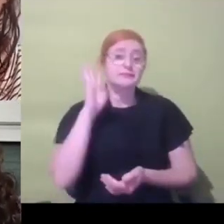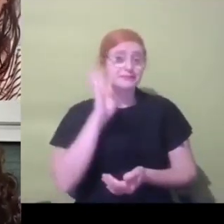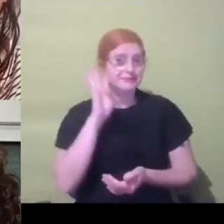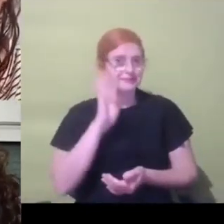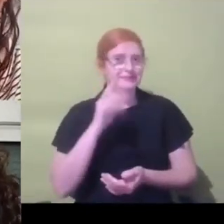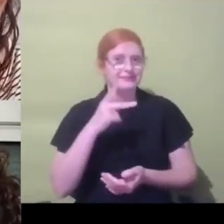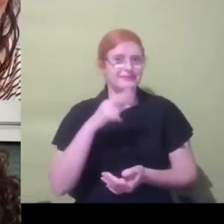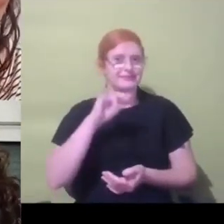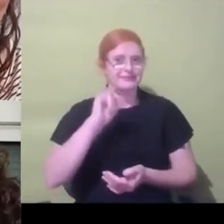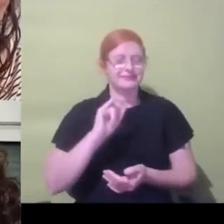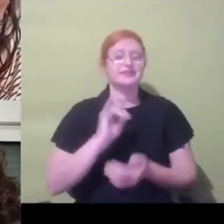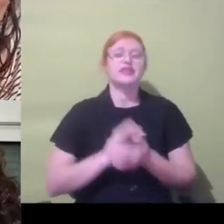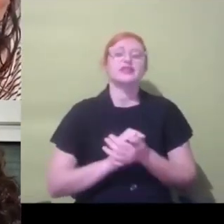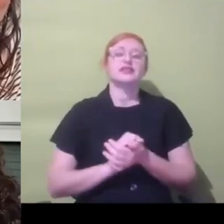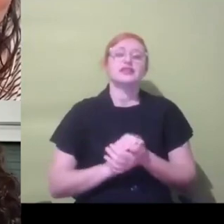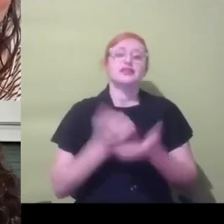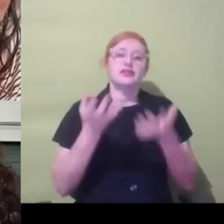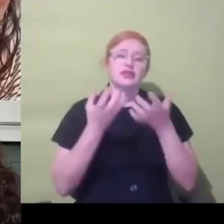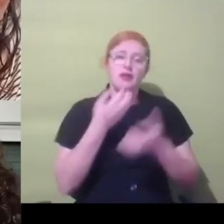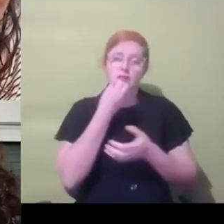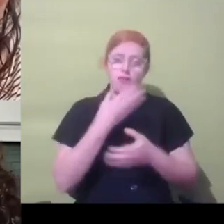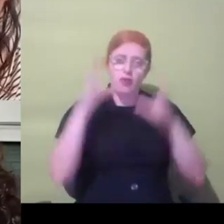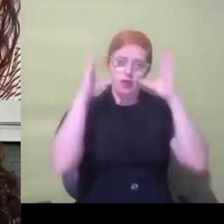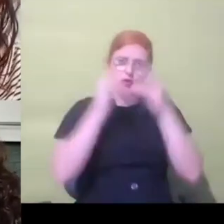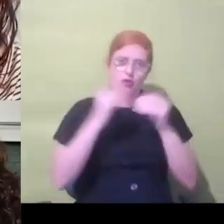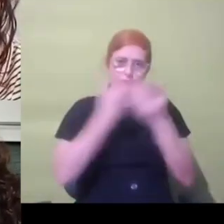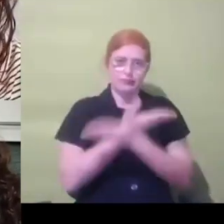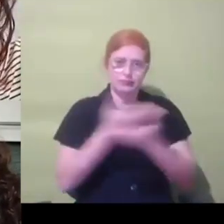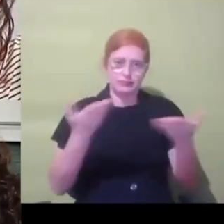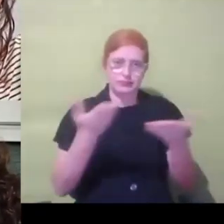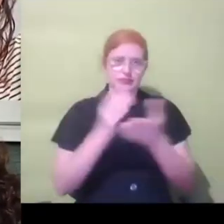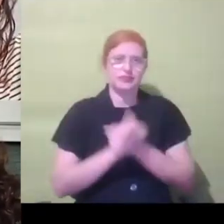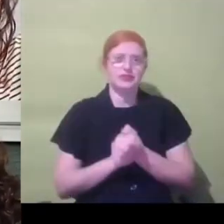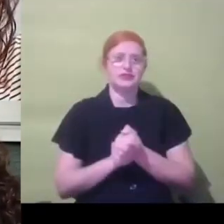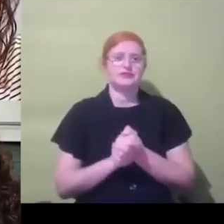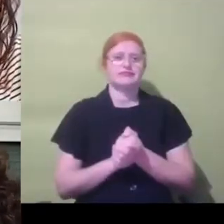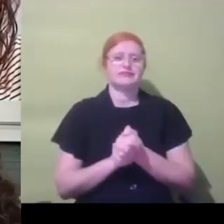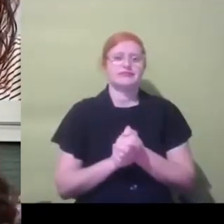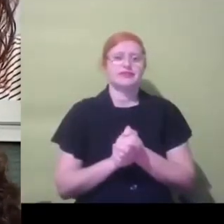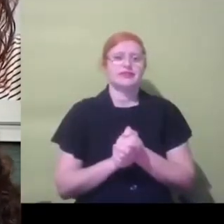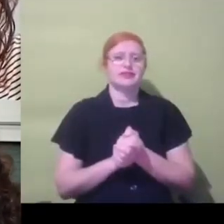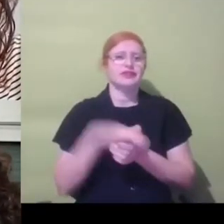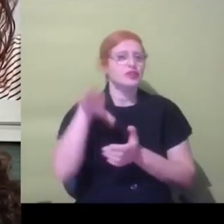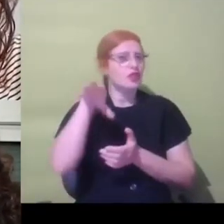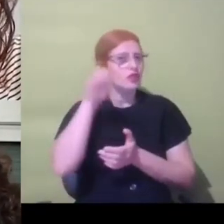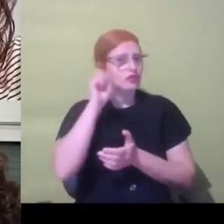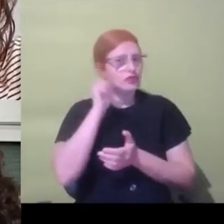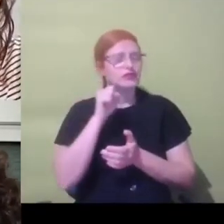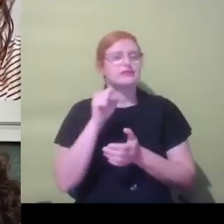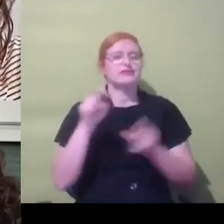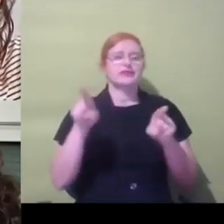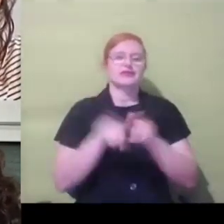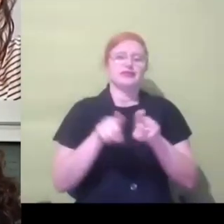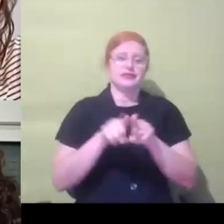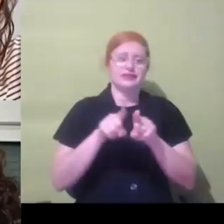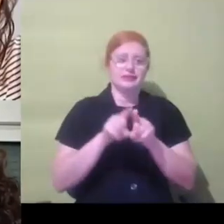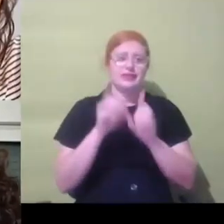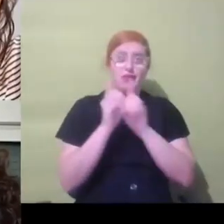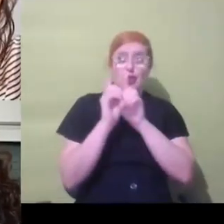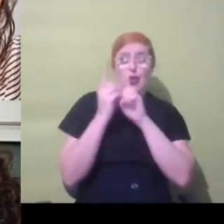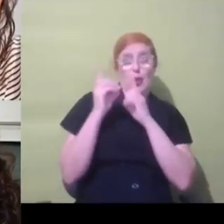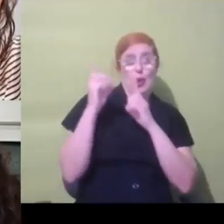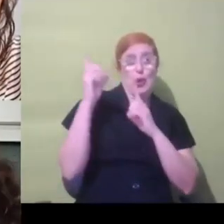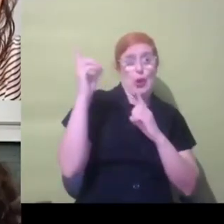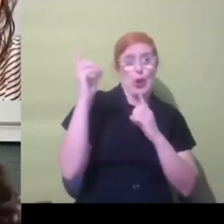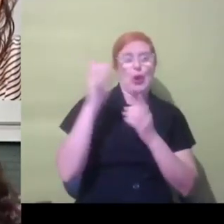Legal, Pri. Primeiro eu quero dizer boa noite, né, a todo mundo que está aí, do outro lado nos ouvindo, e eu aqui também de um lado bem